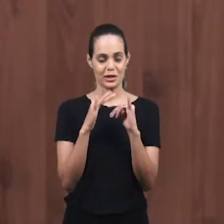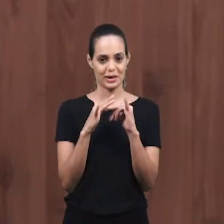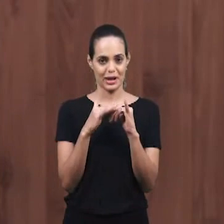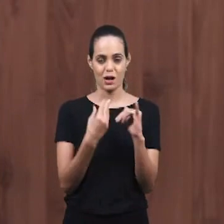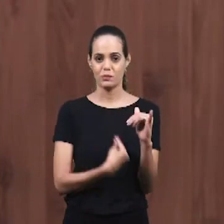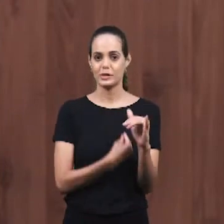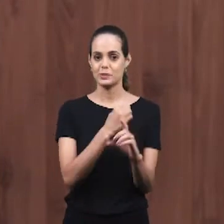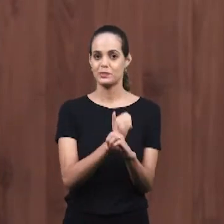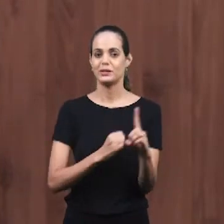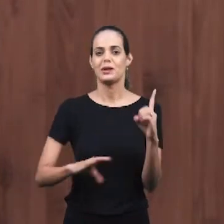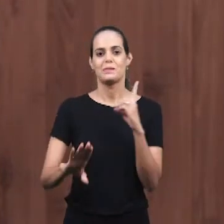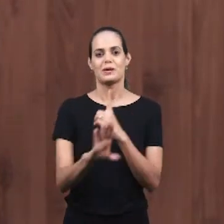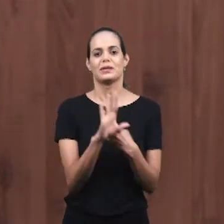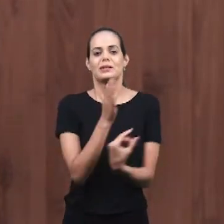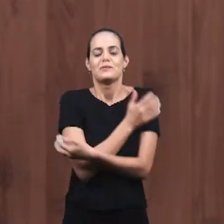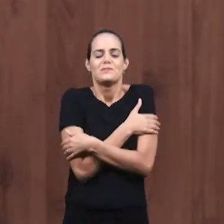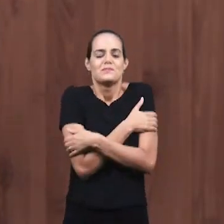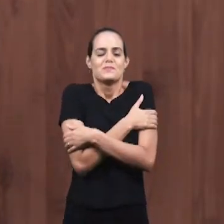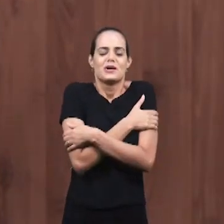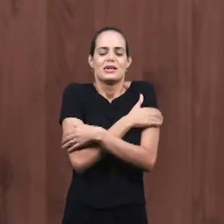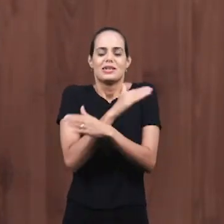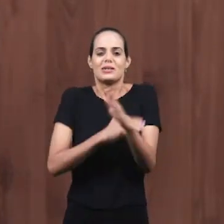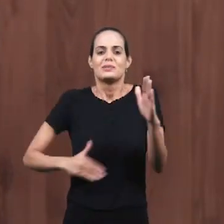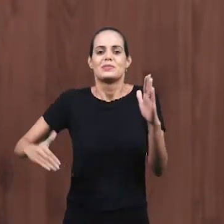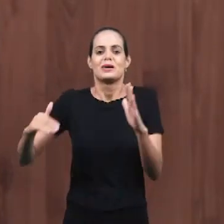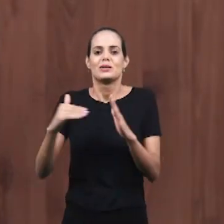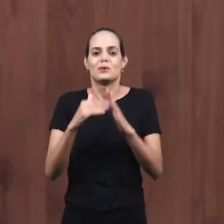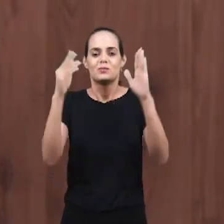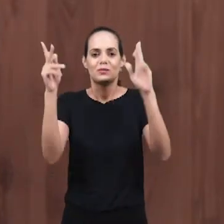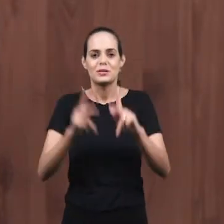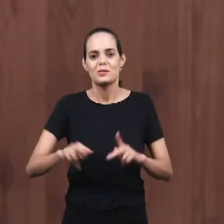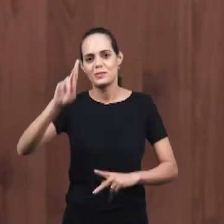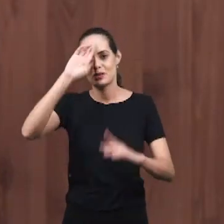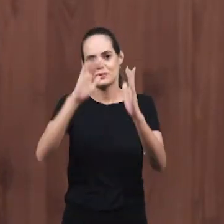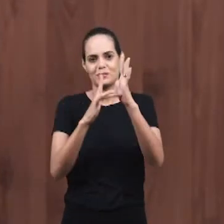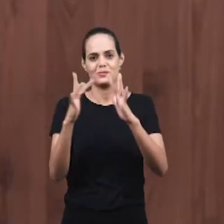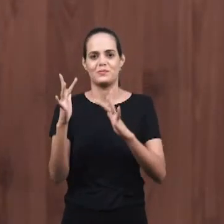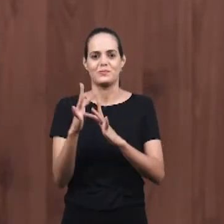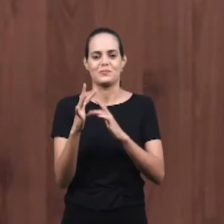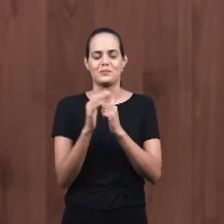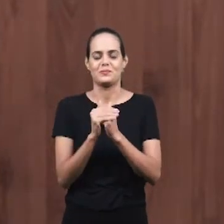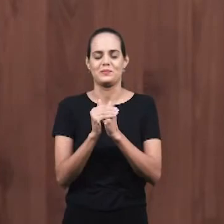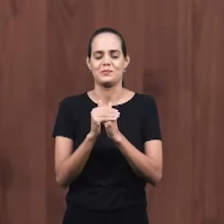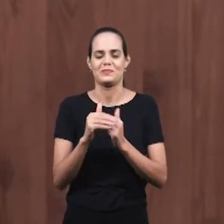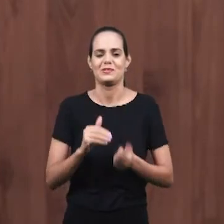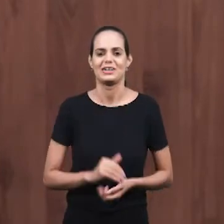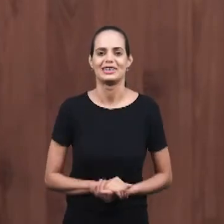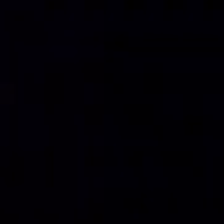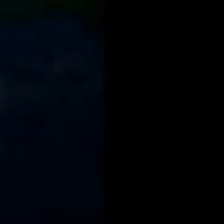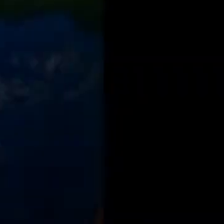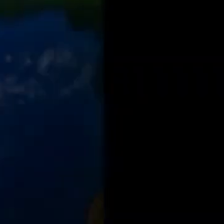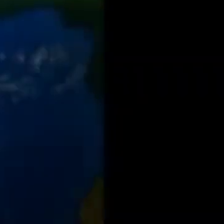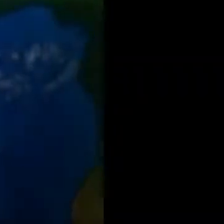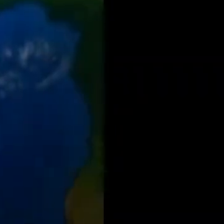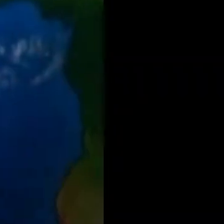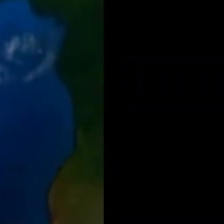nosso canal para poder participar conosco da Escola Bíblica Dominical. Um forte abraço a todos, a paz do Senhor Jesus.